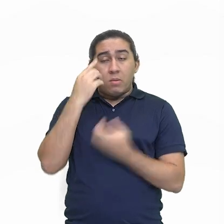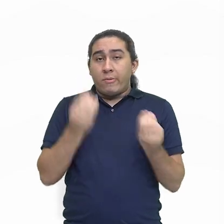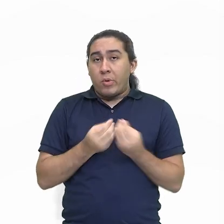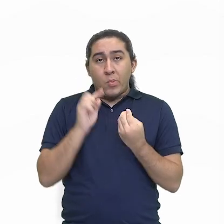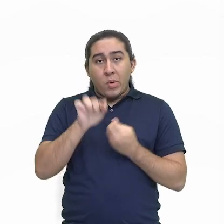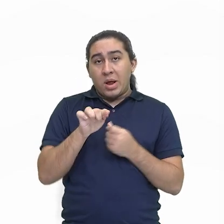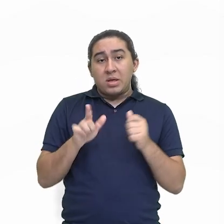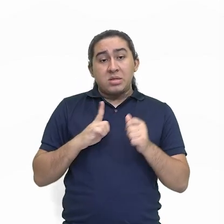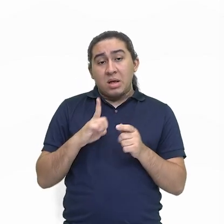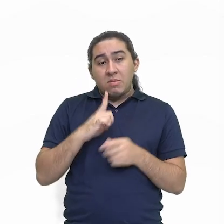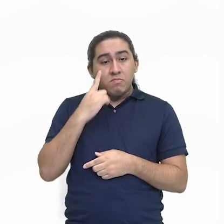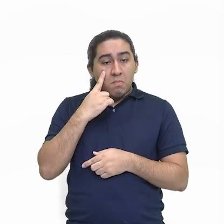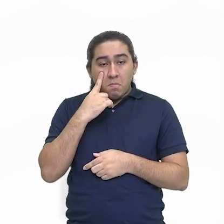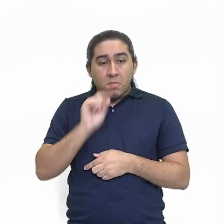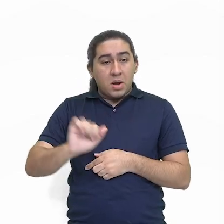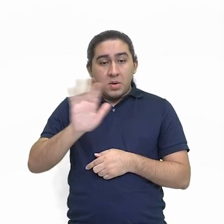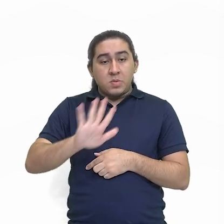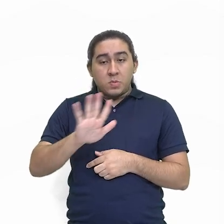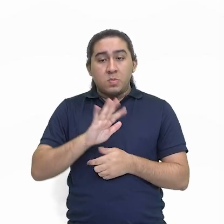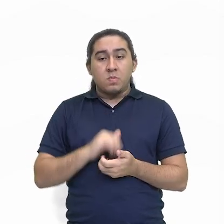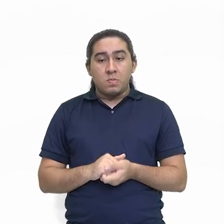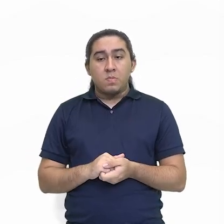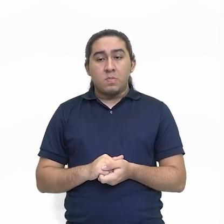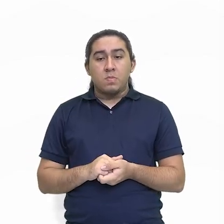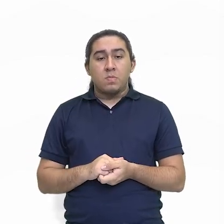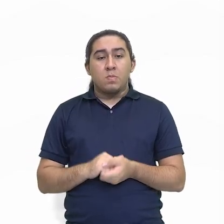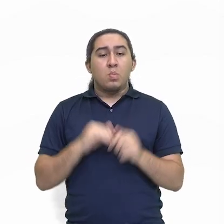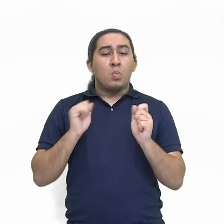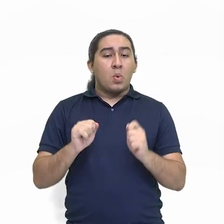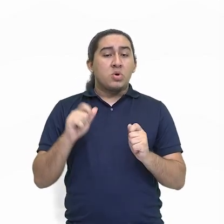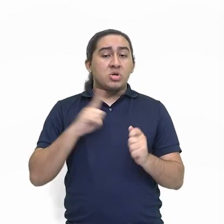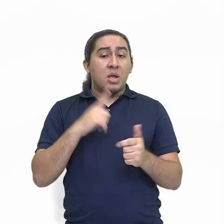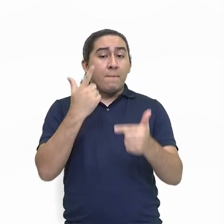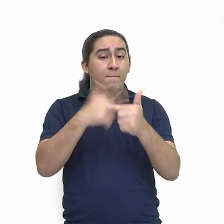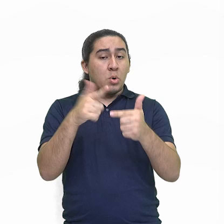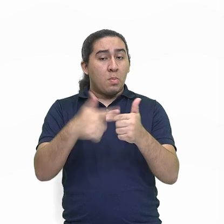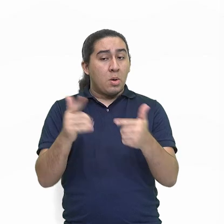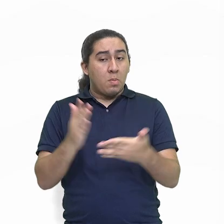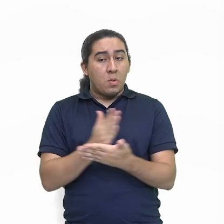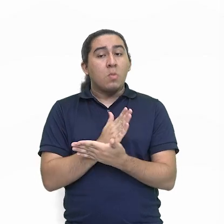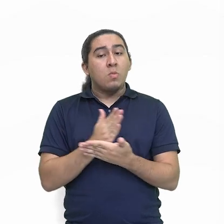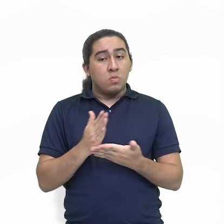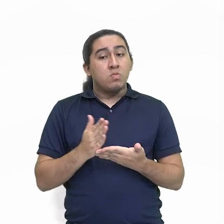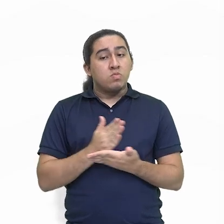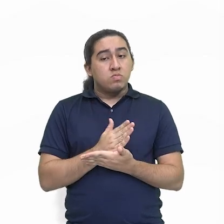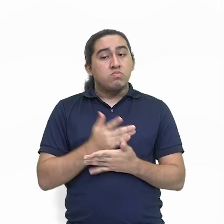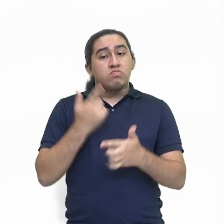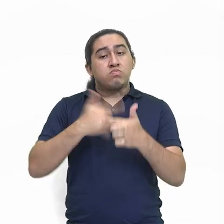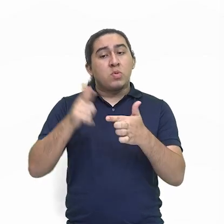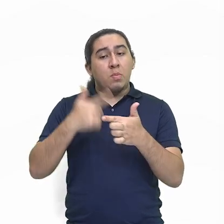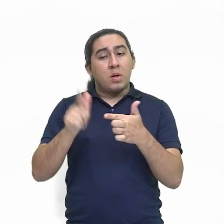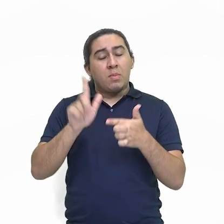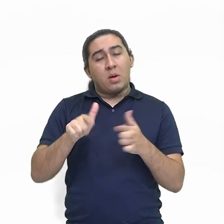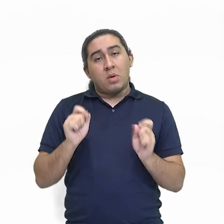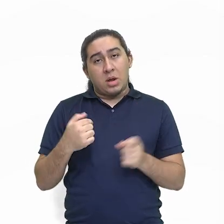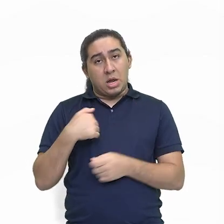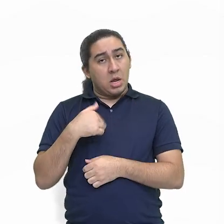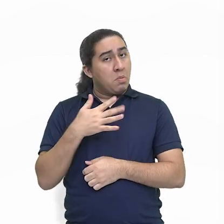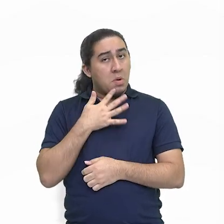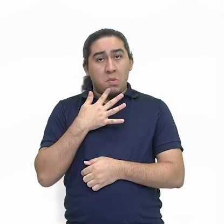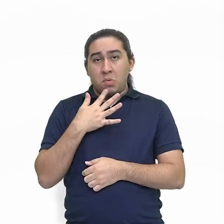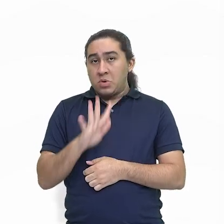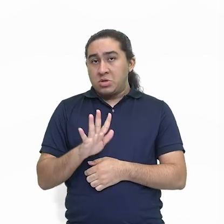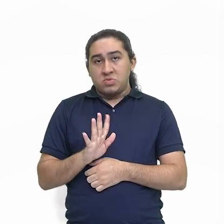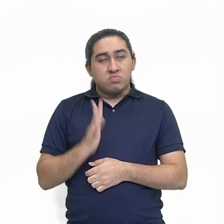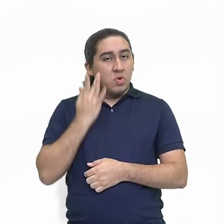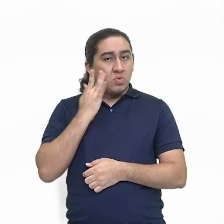se encontra, que ela deve estar passando por algum problema. O problema é que eu não vou